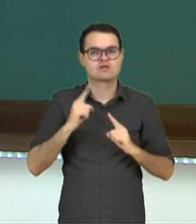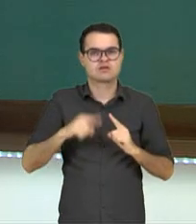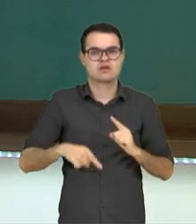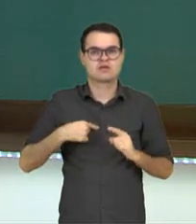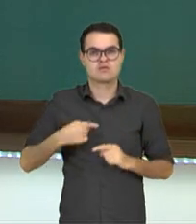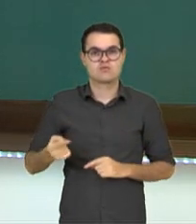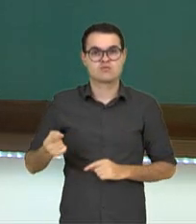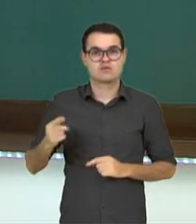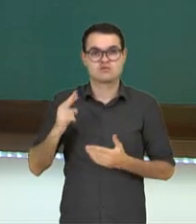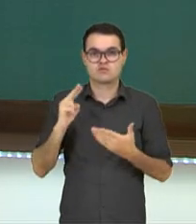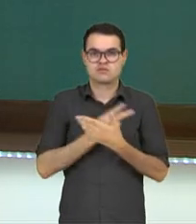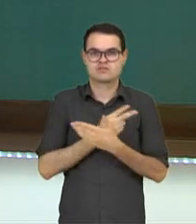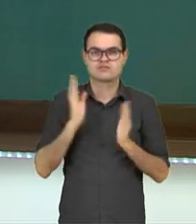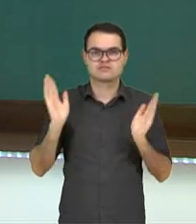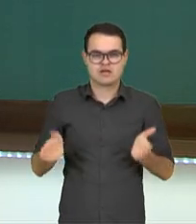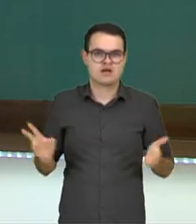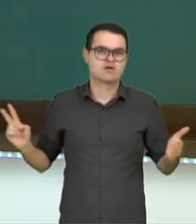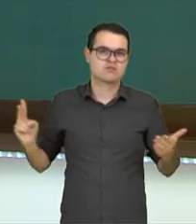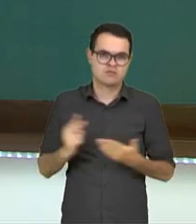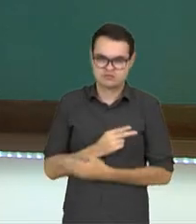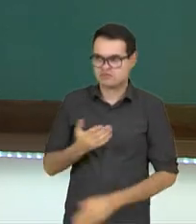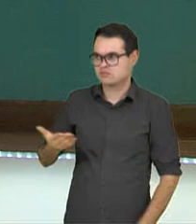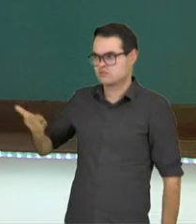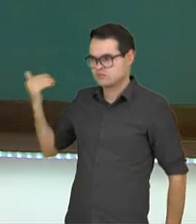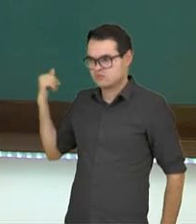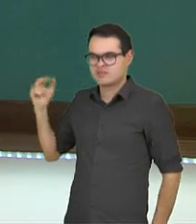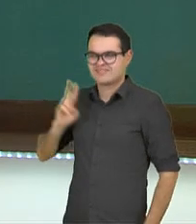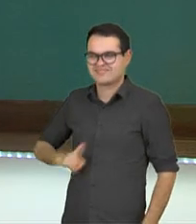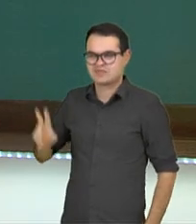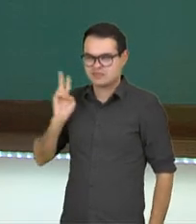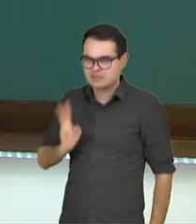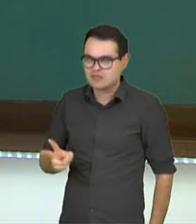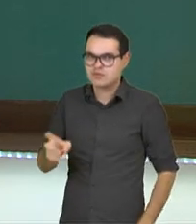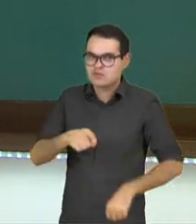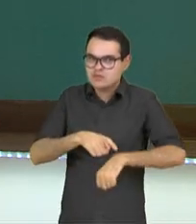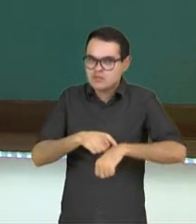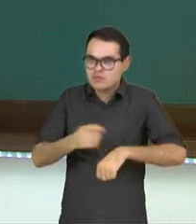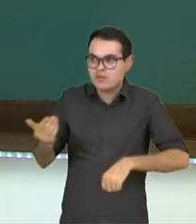estou falando de casos, coisas que já aconteceram, eu uso o tempo no passado,